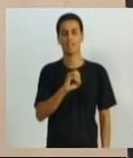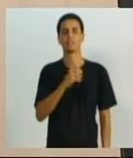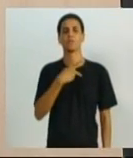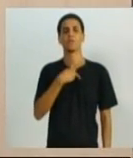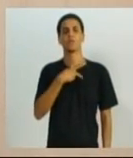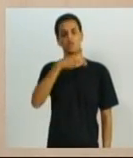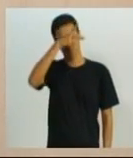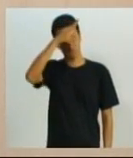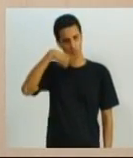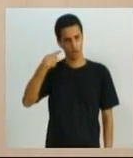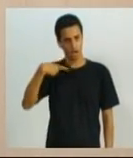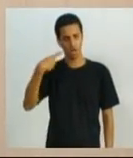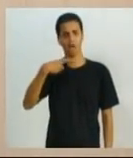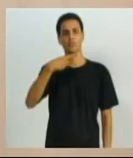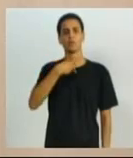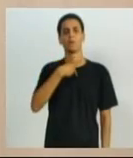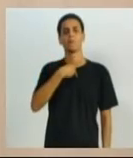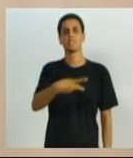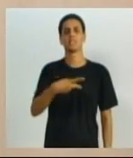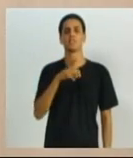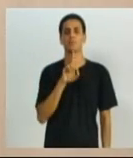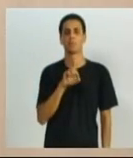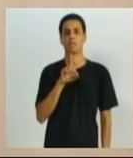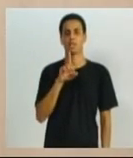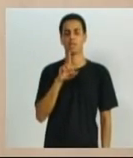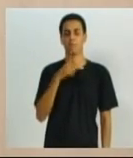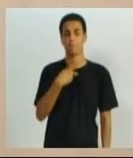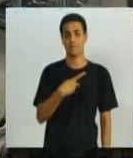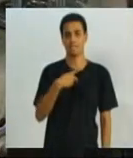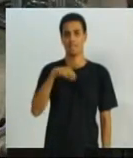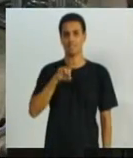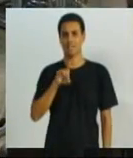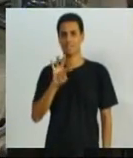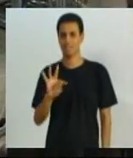PDT, para fazer uso da tribuna.